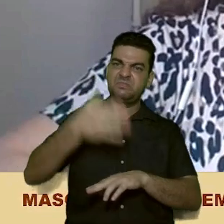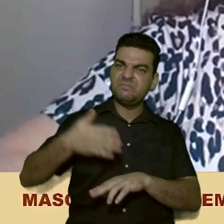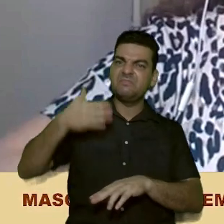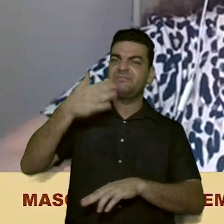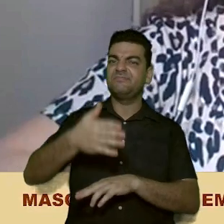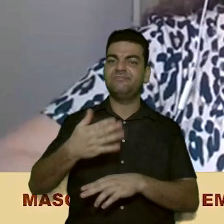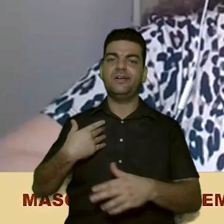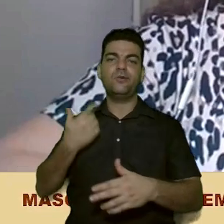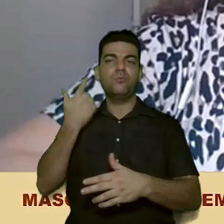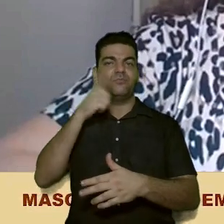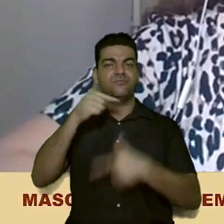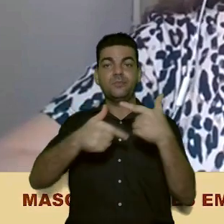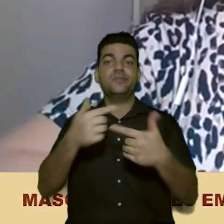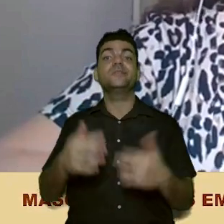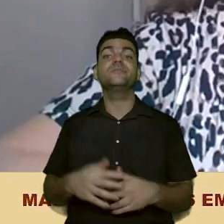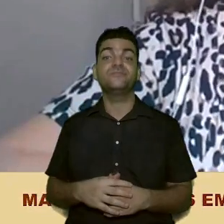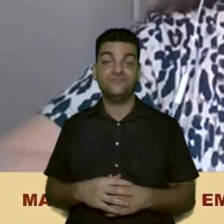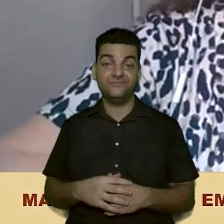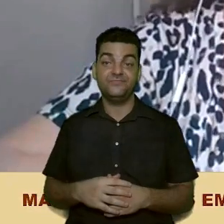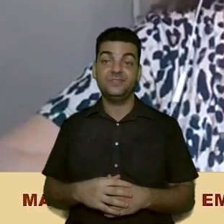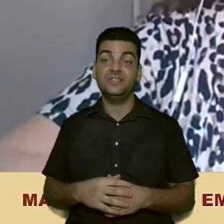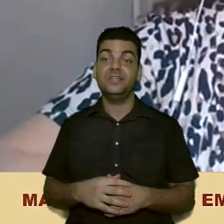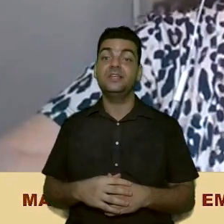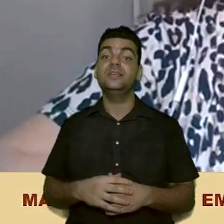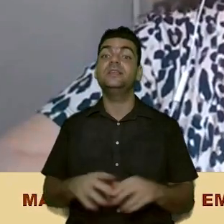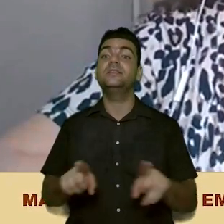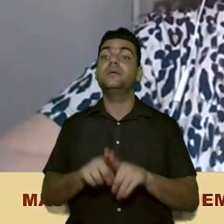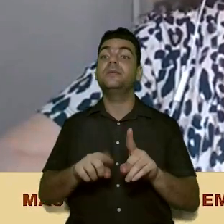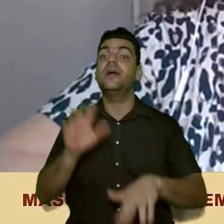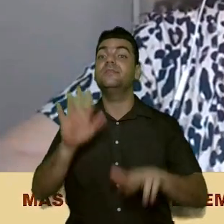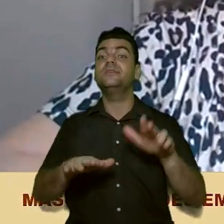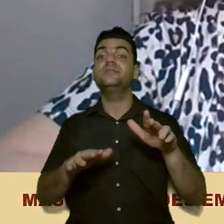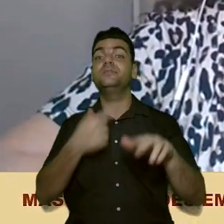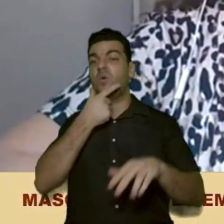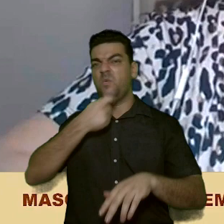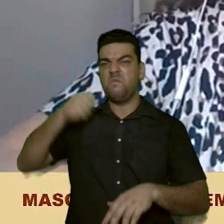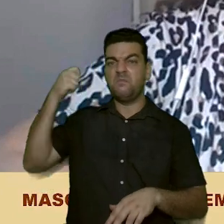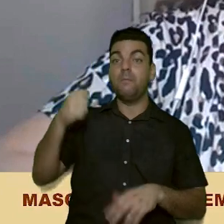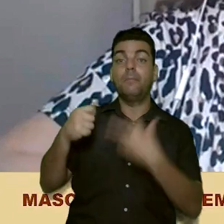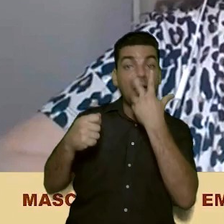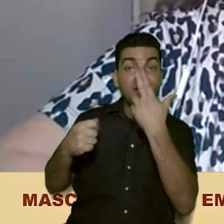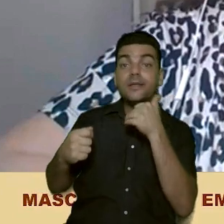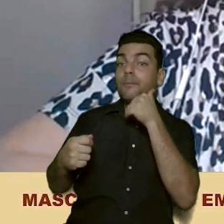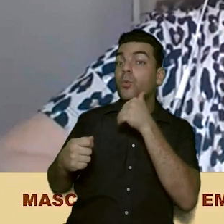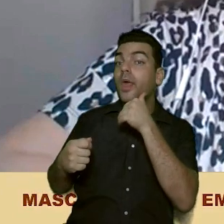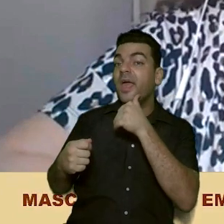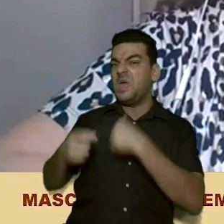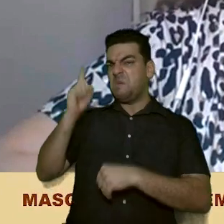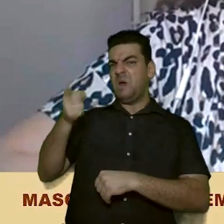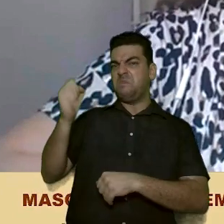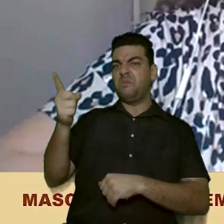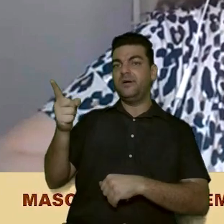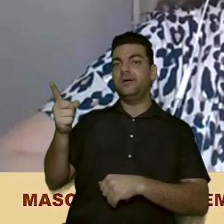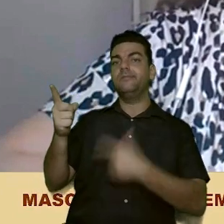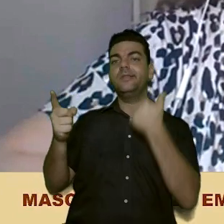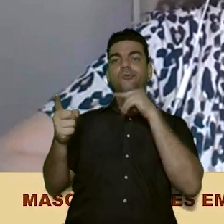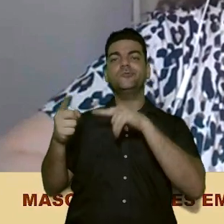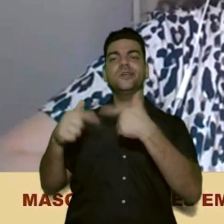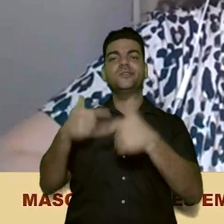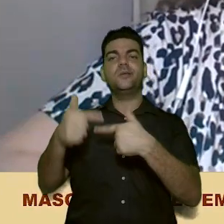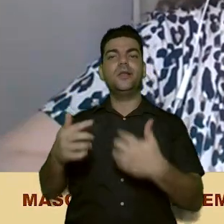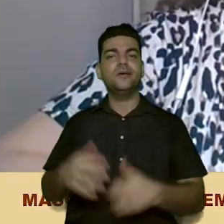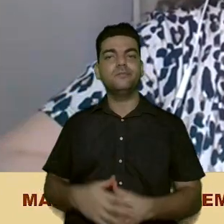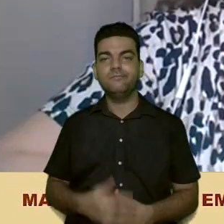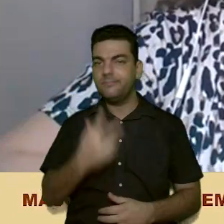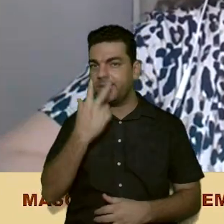existir, e muitas vezes precisa, às vezes, reproduzir comportamentos machistas para que possa ter um lugar na mesa, né? Eu